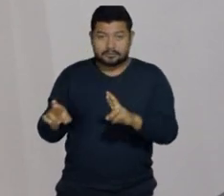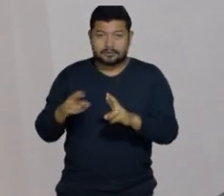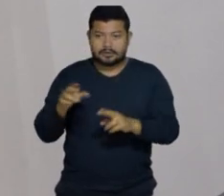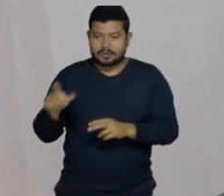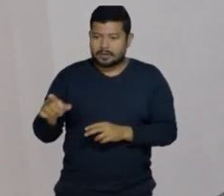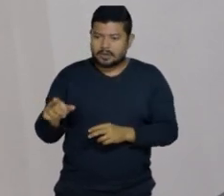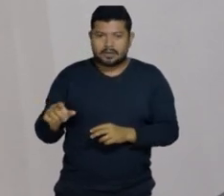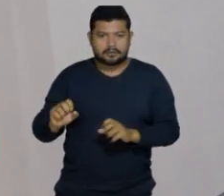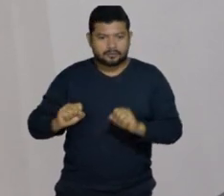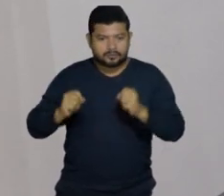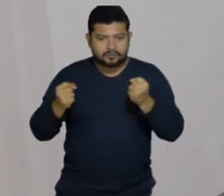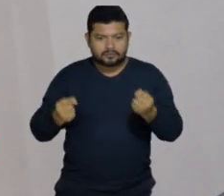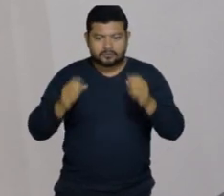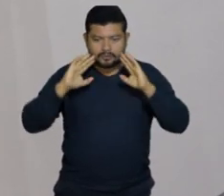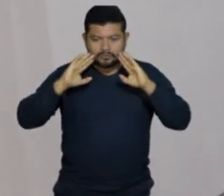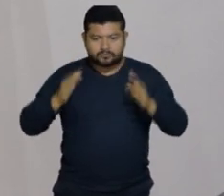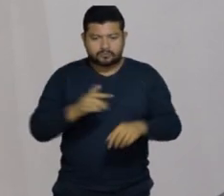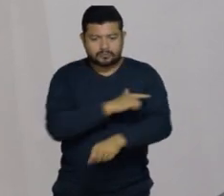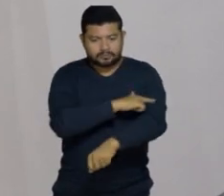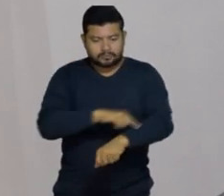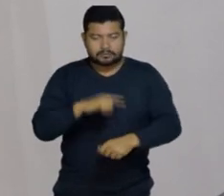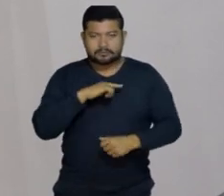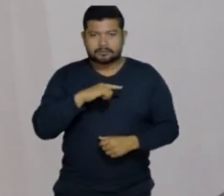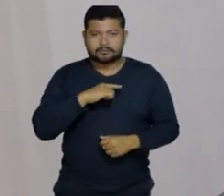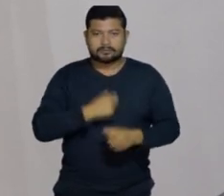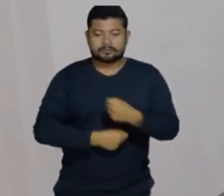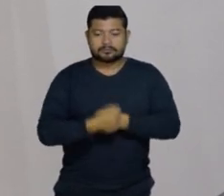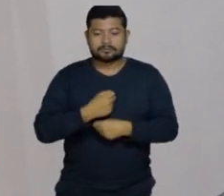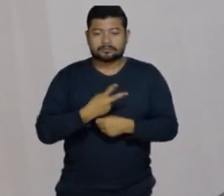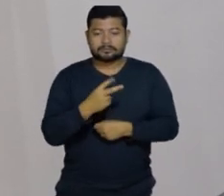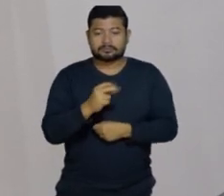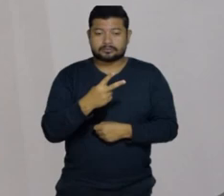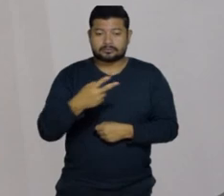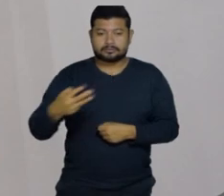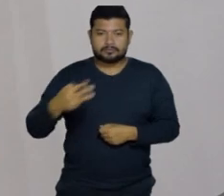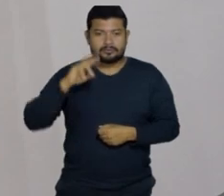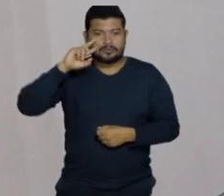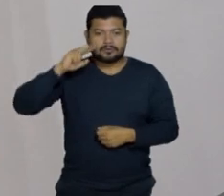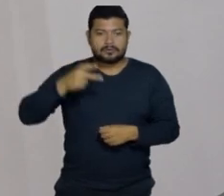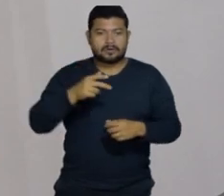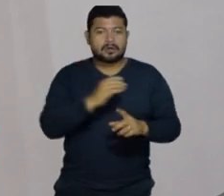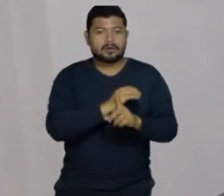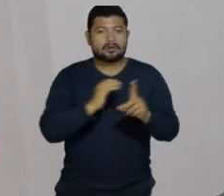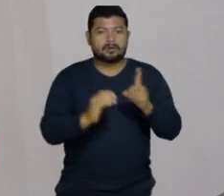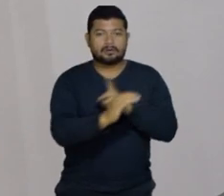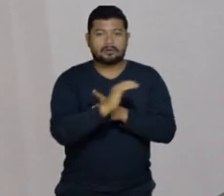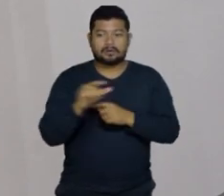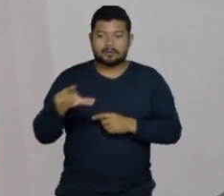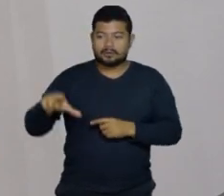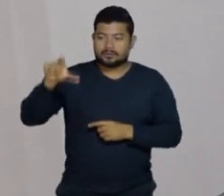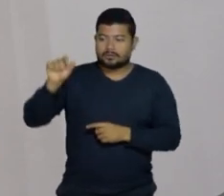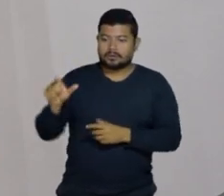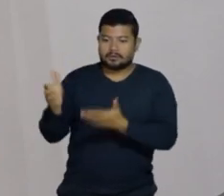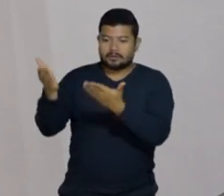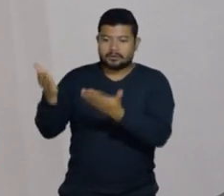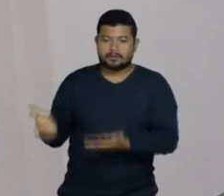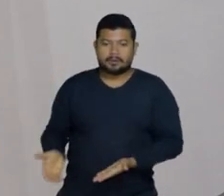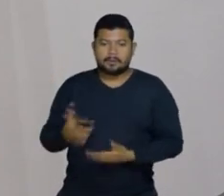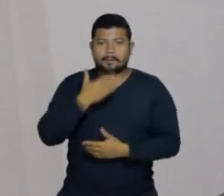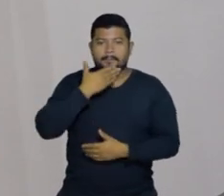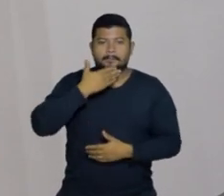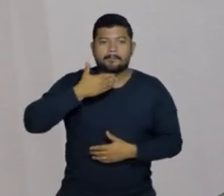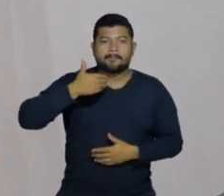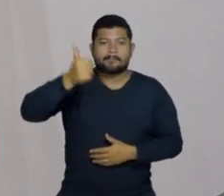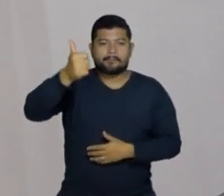comprometido. Em 2023, ele foi reconhecido pela comunidade ao ser eleito como o melhor agente de segurança do